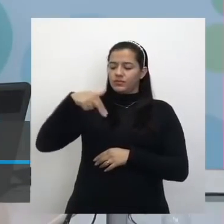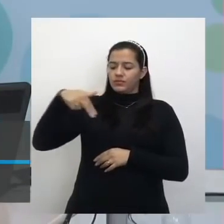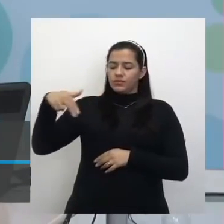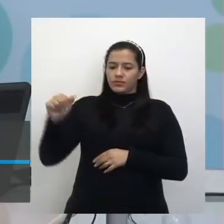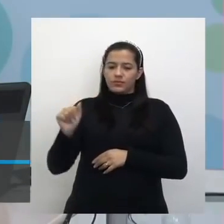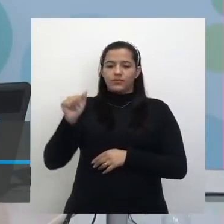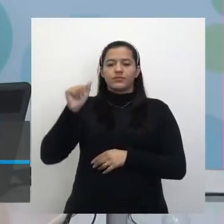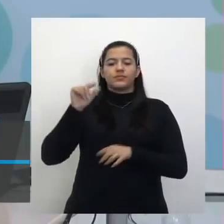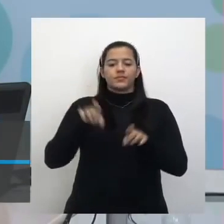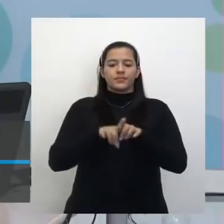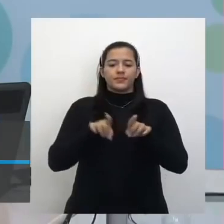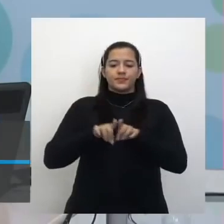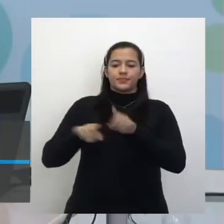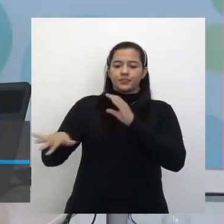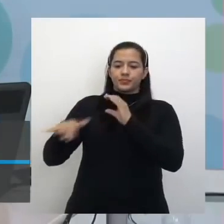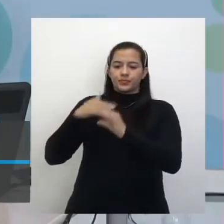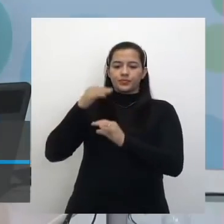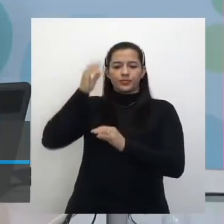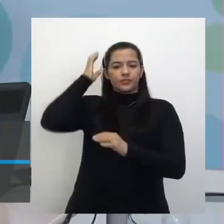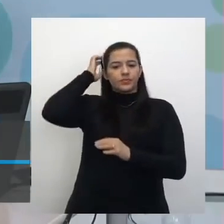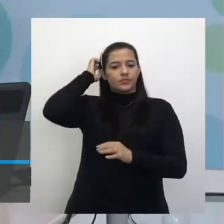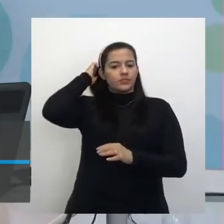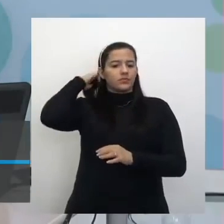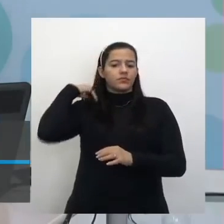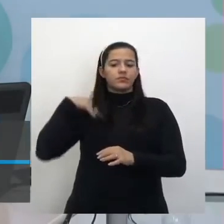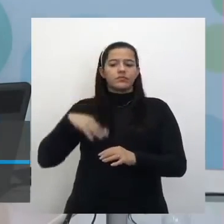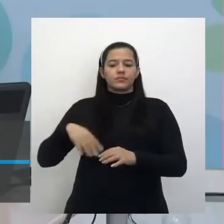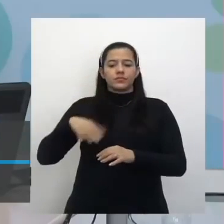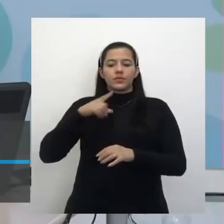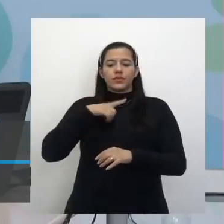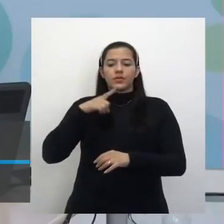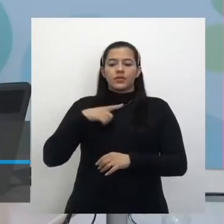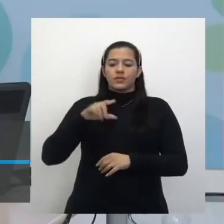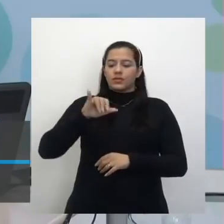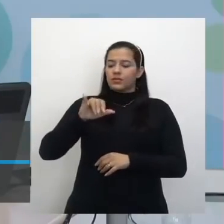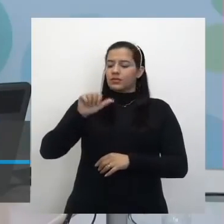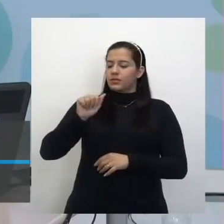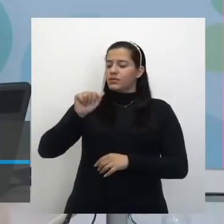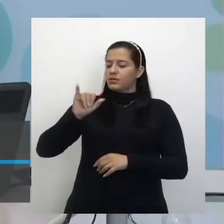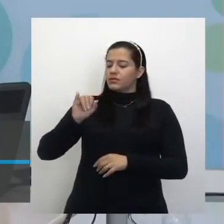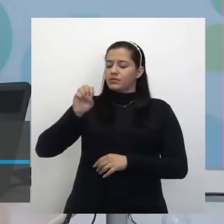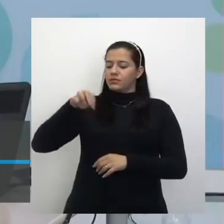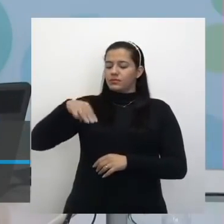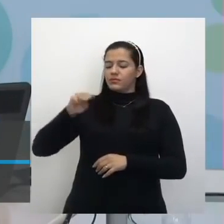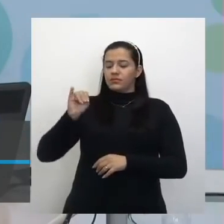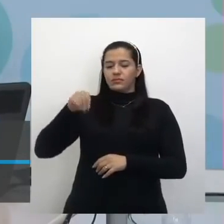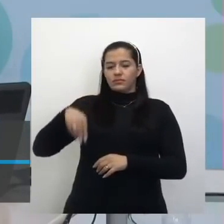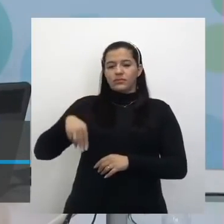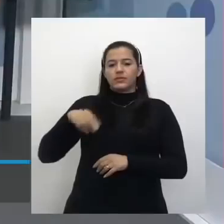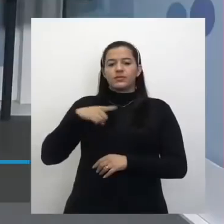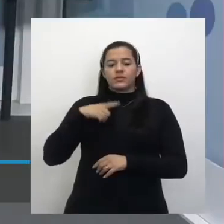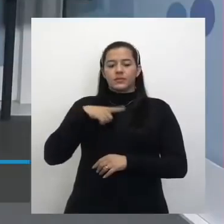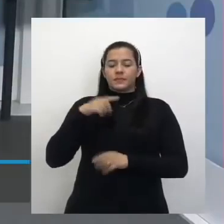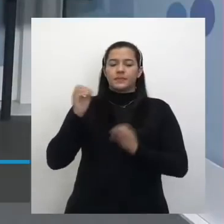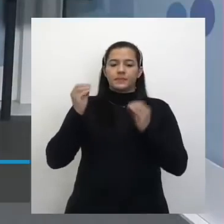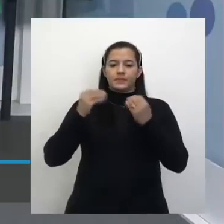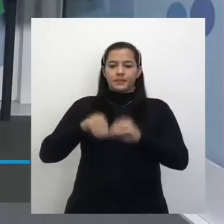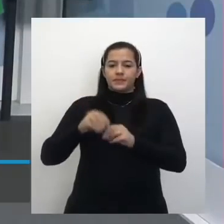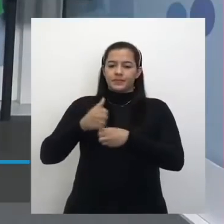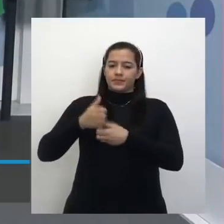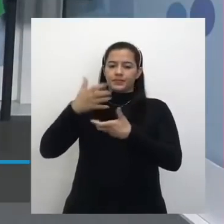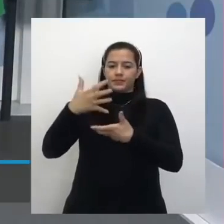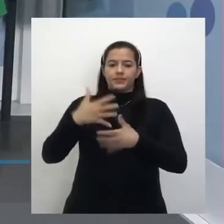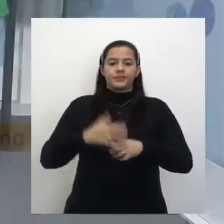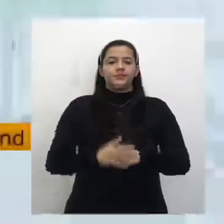a Letícia mandou and Stones with Yasmim mandou para gente toma esses gás brother Ok